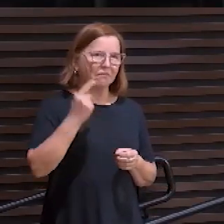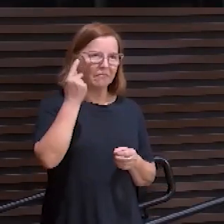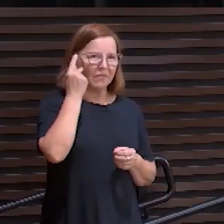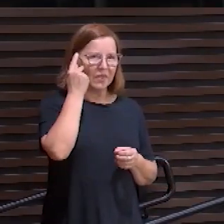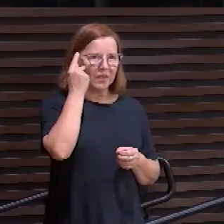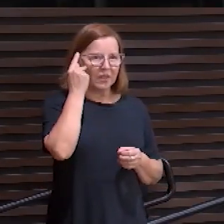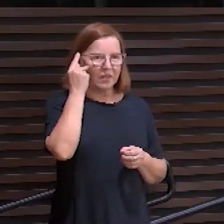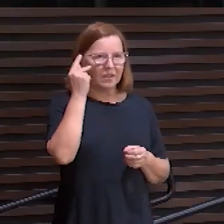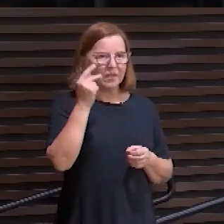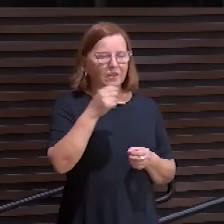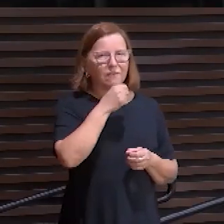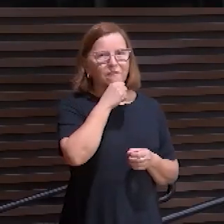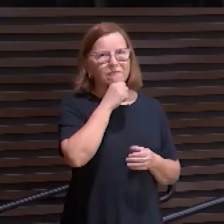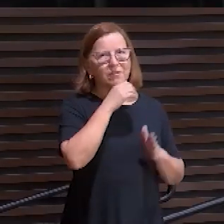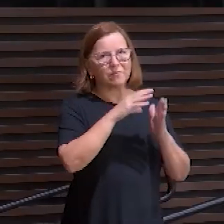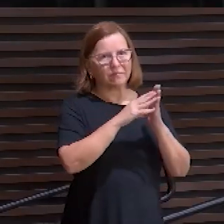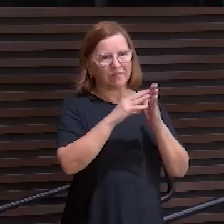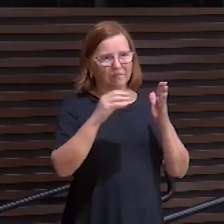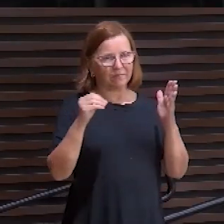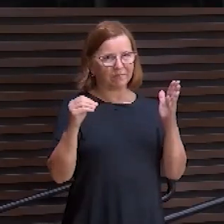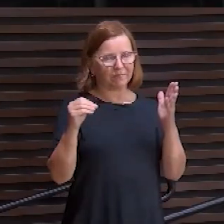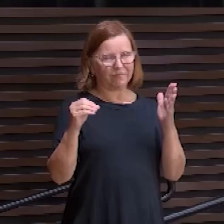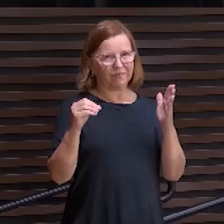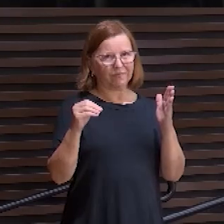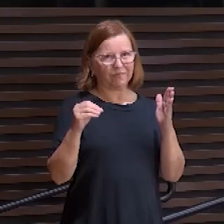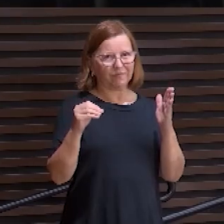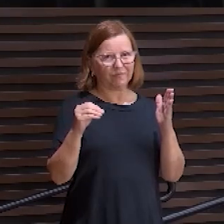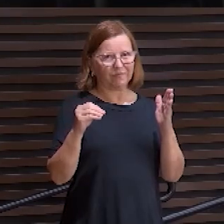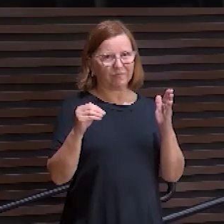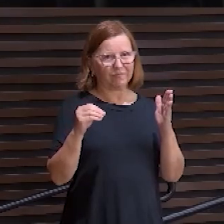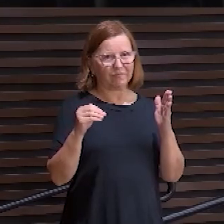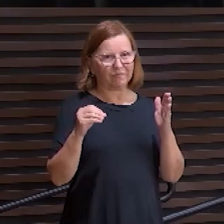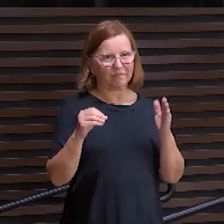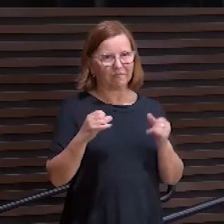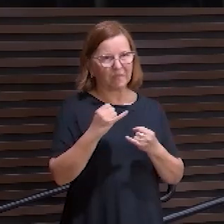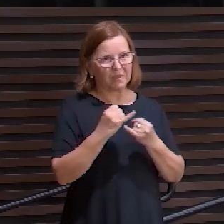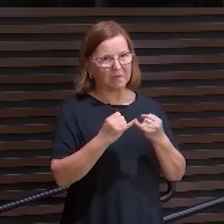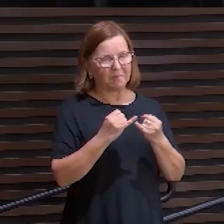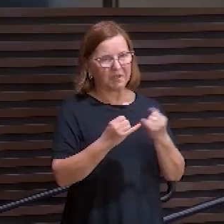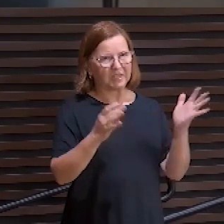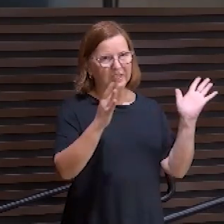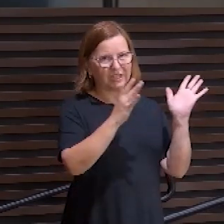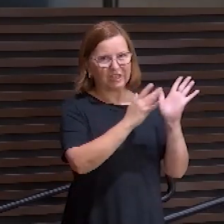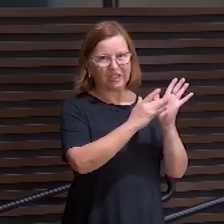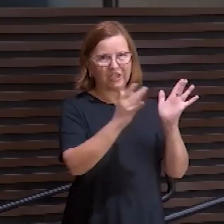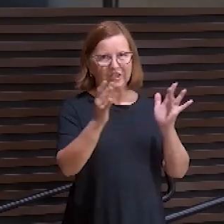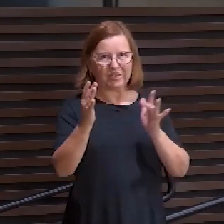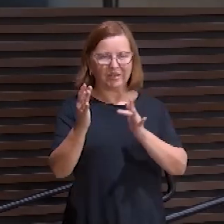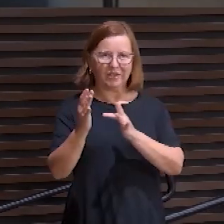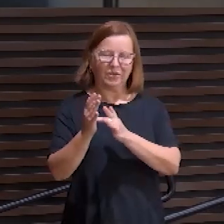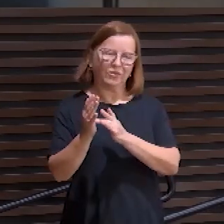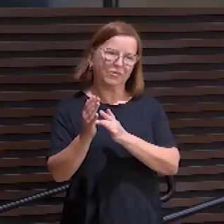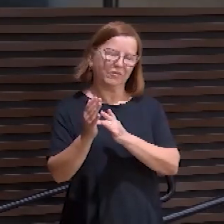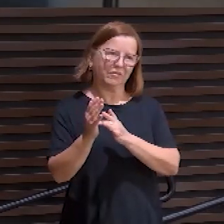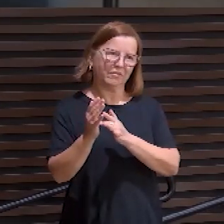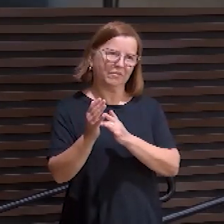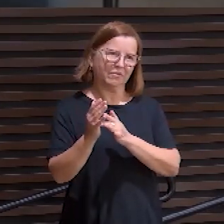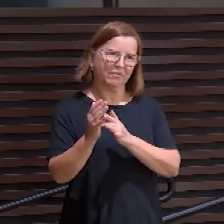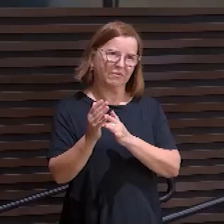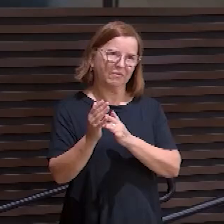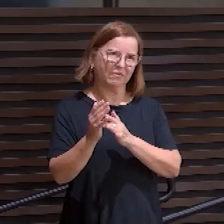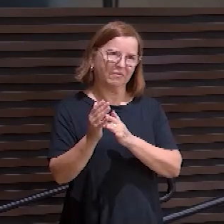para o velho modelo. Parece que Jesus tinha perdido o